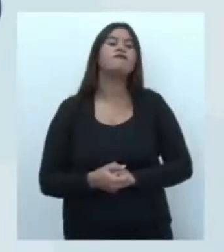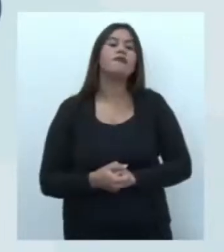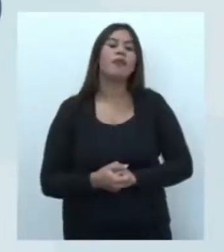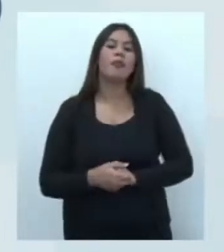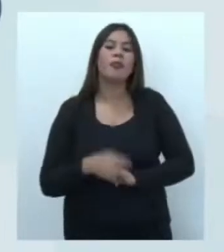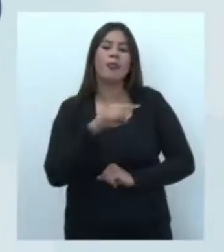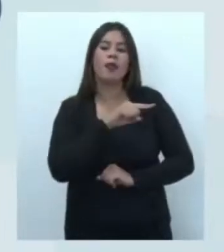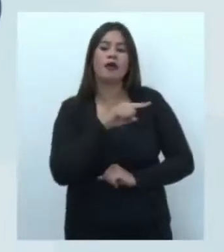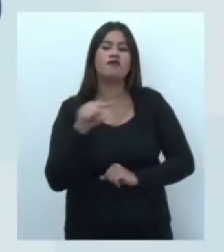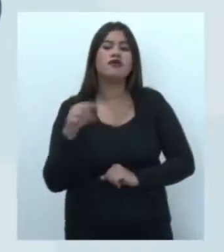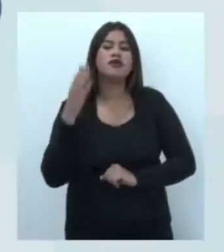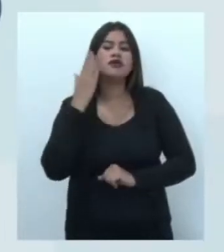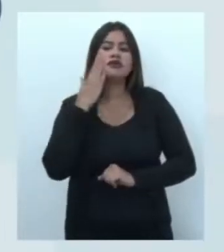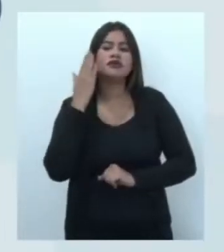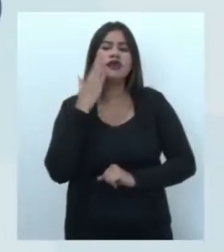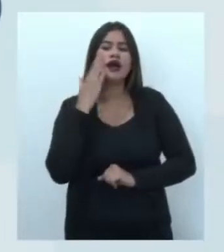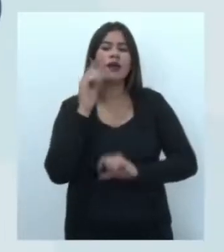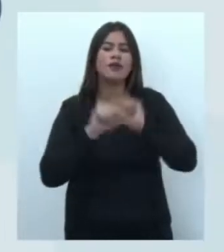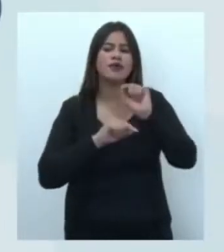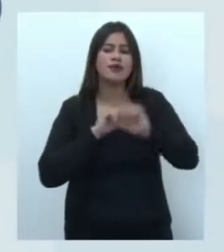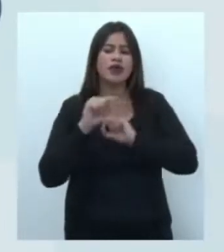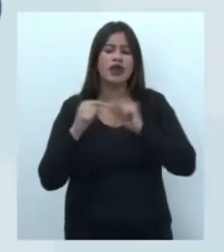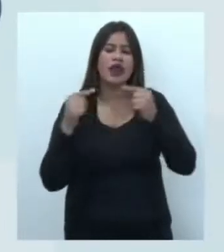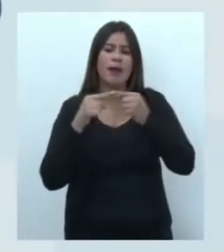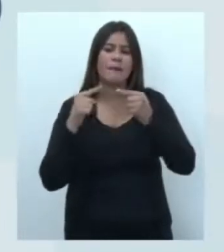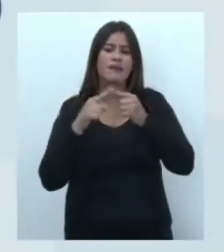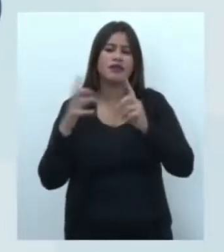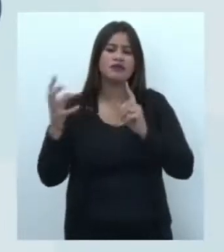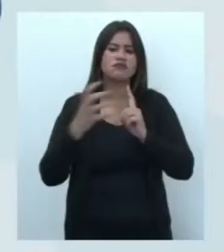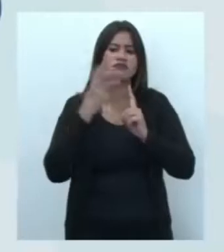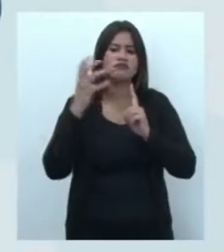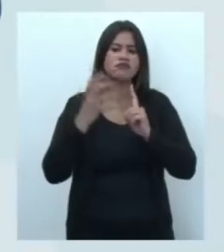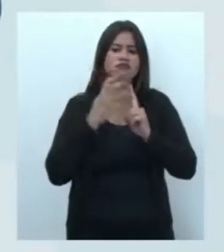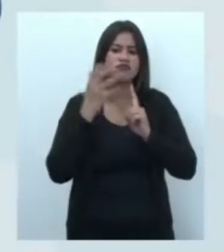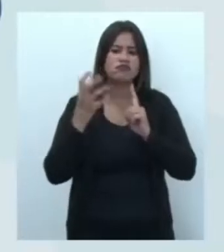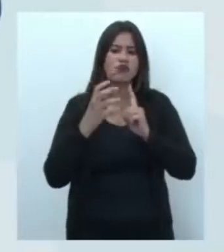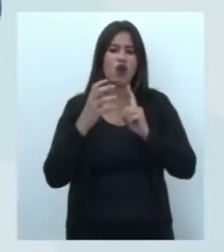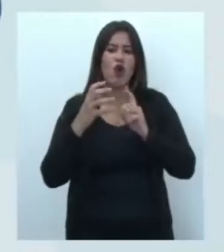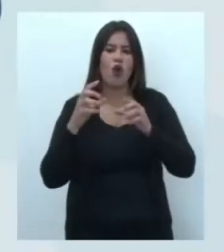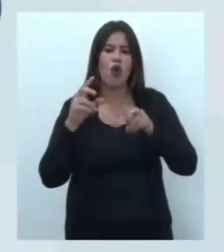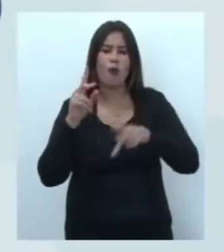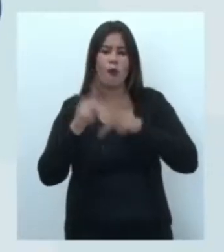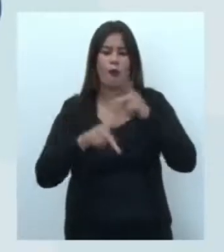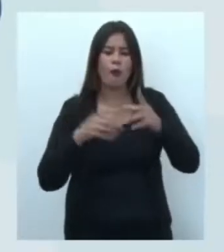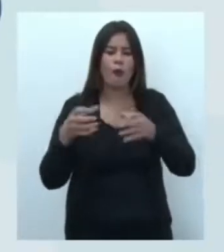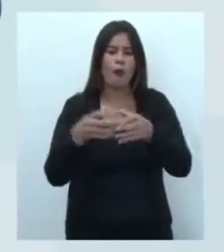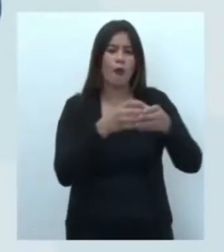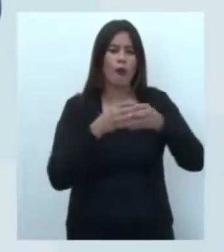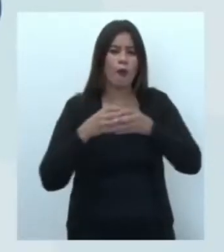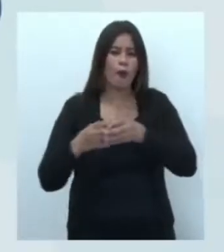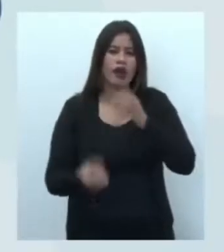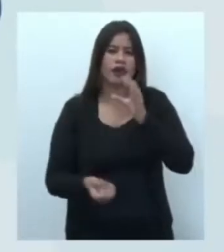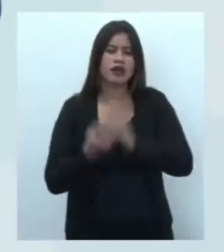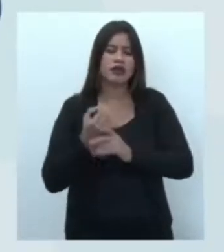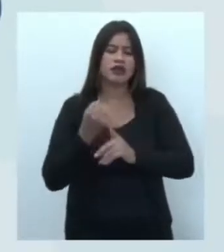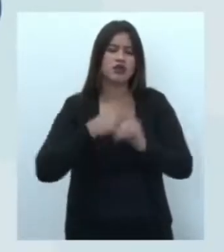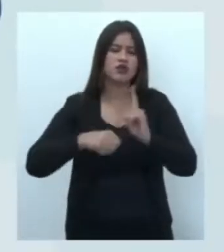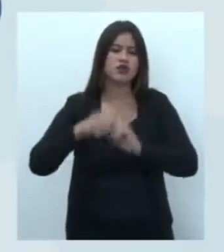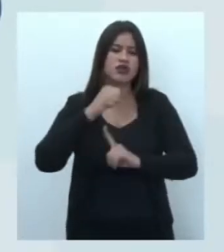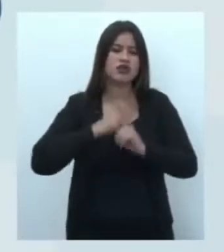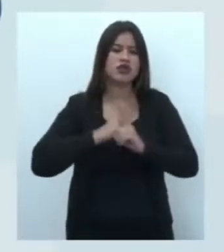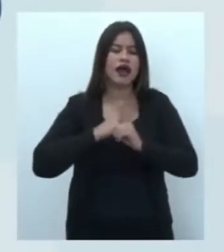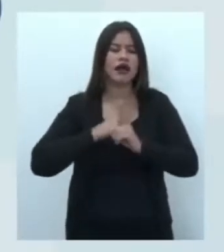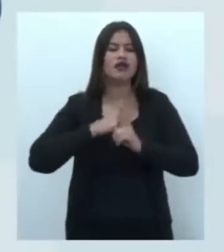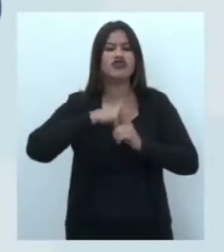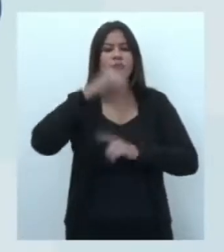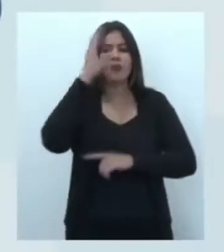você sabe sobre as contribuições dos diferentes povos para a formação da sociedade brasileira? Então, olha